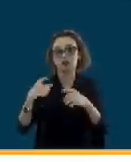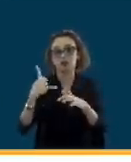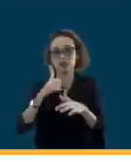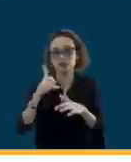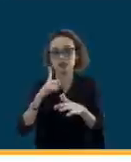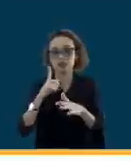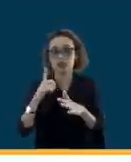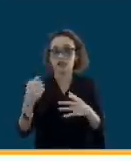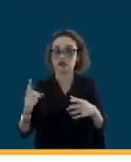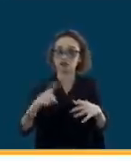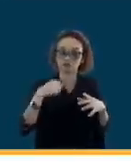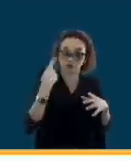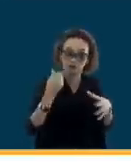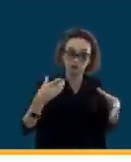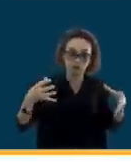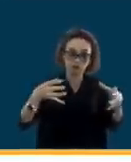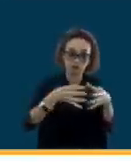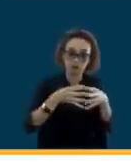coletivamente,